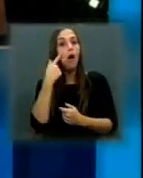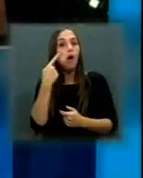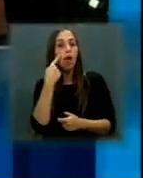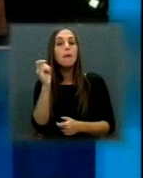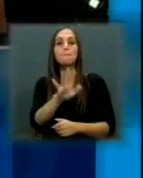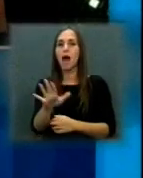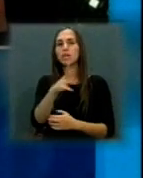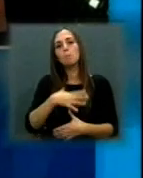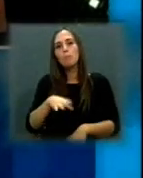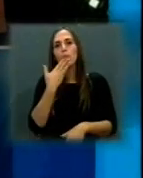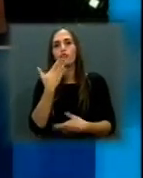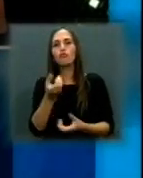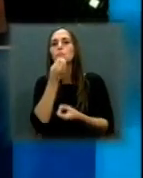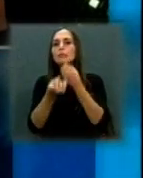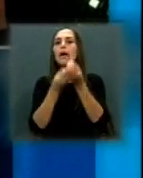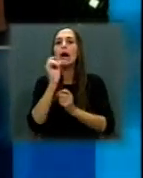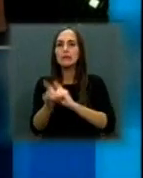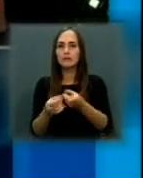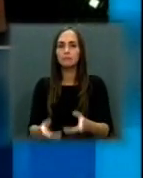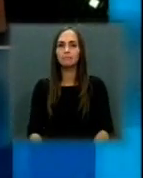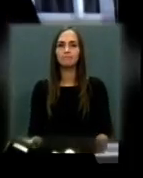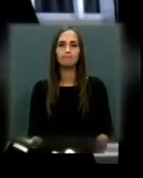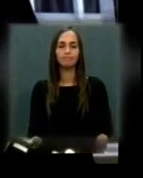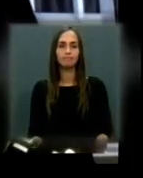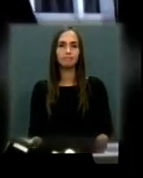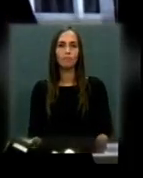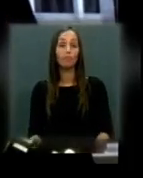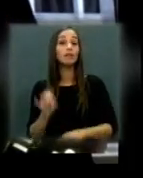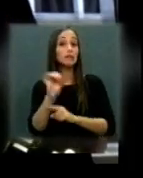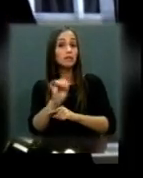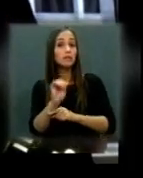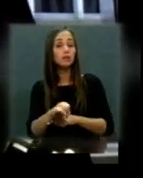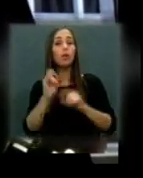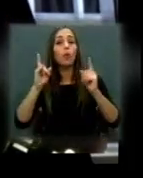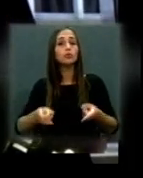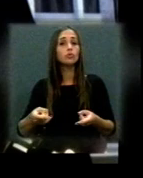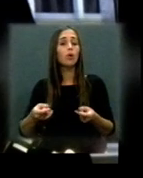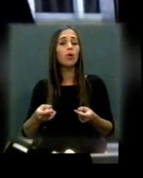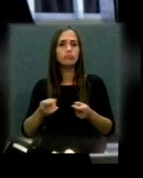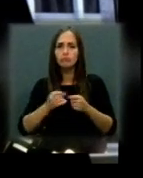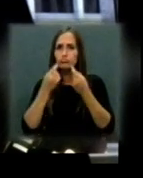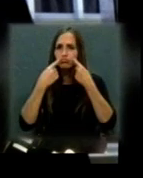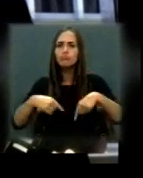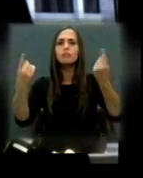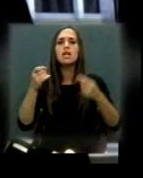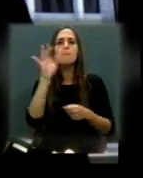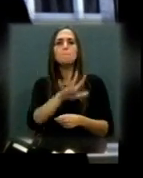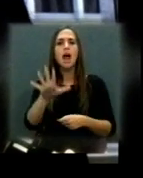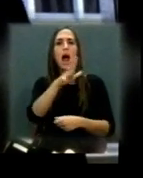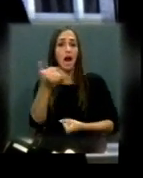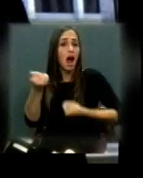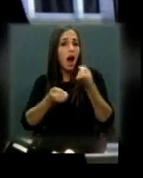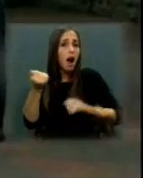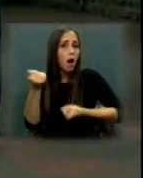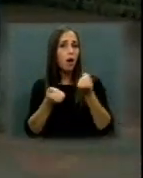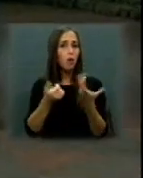te pedi que comentasses. Sim, aquilo que começou a ser divulgado são imagens de um carro a topo de